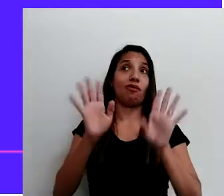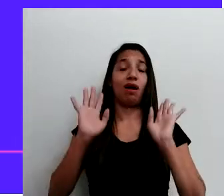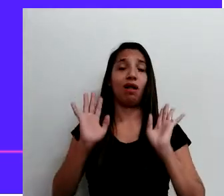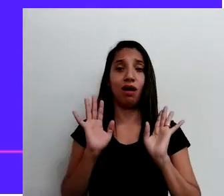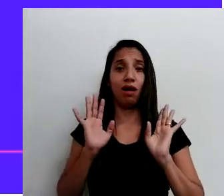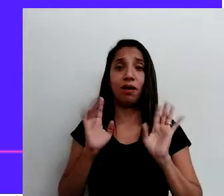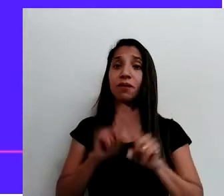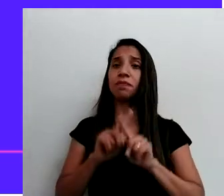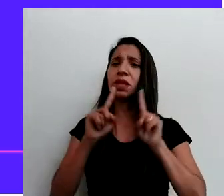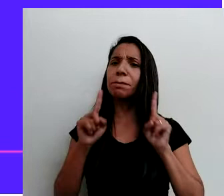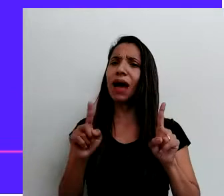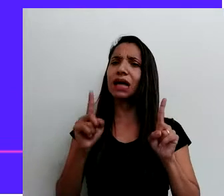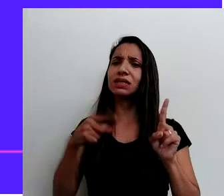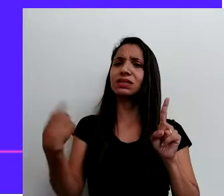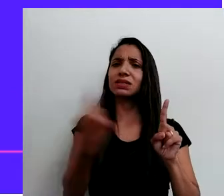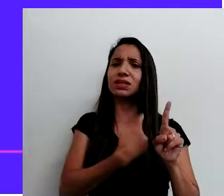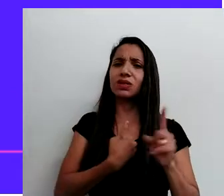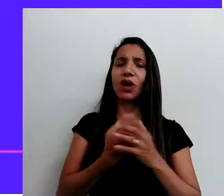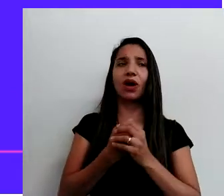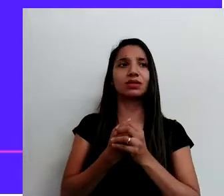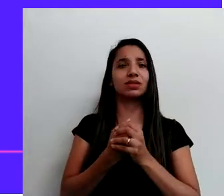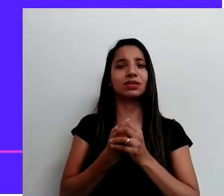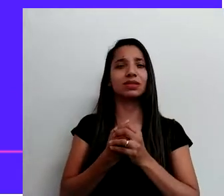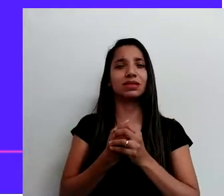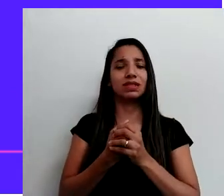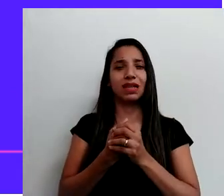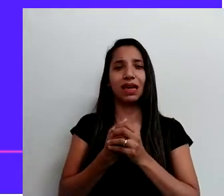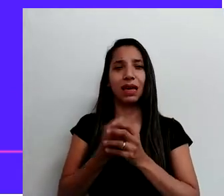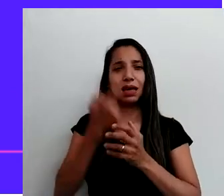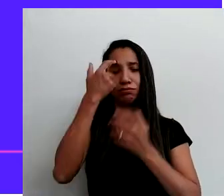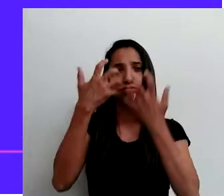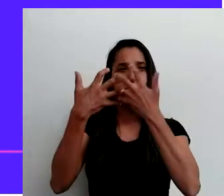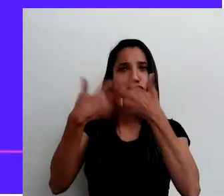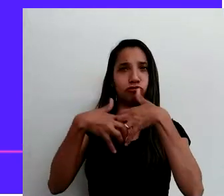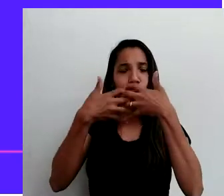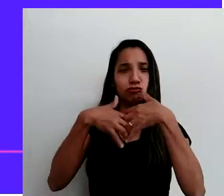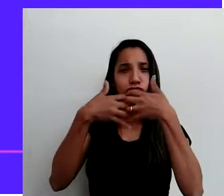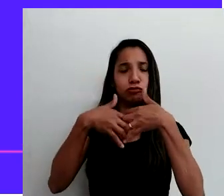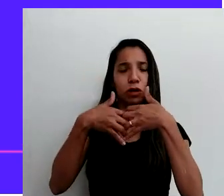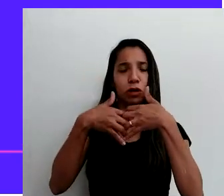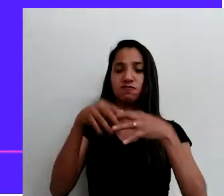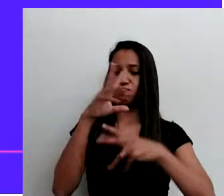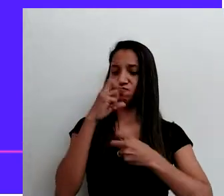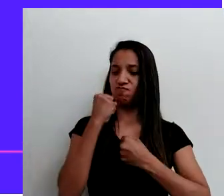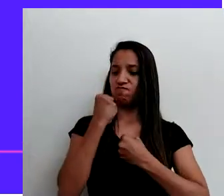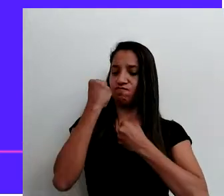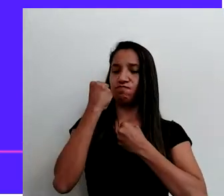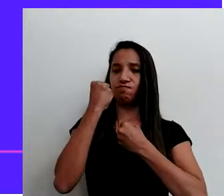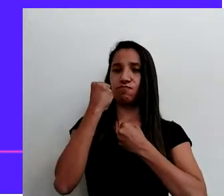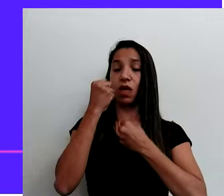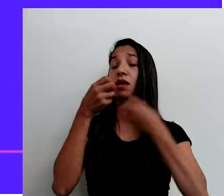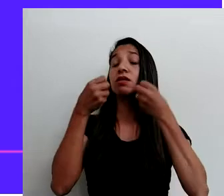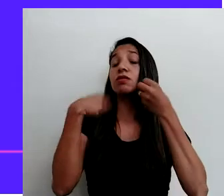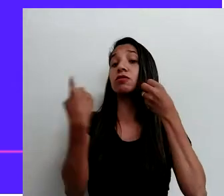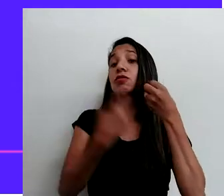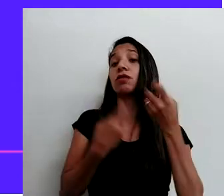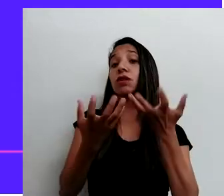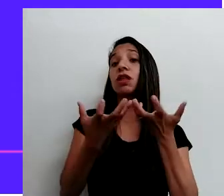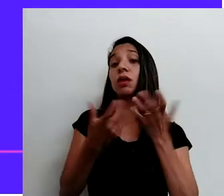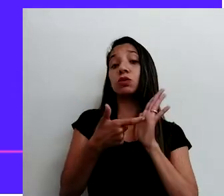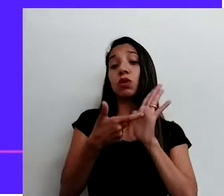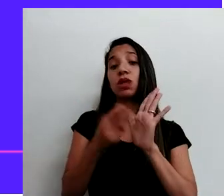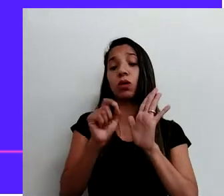muito essa confiança e essa segurança de dizer que a gente não vai relativizar,